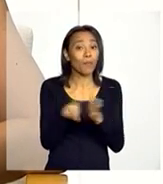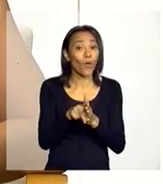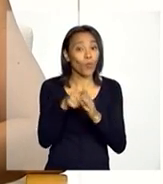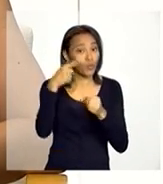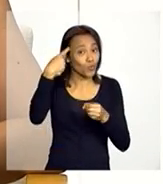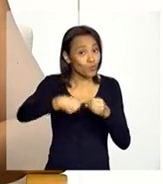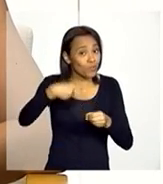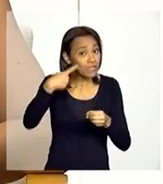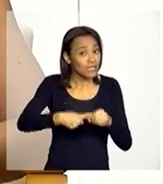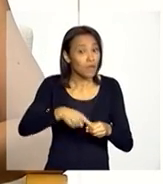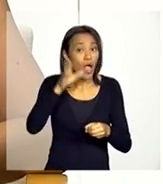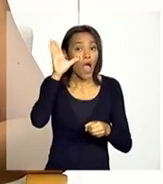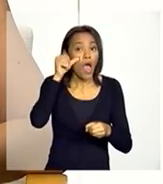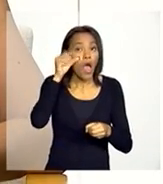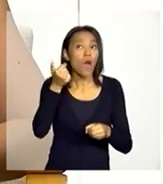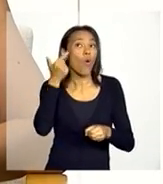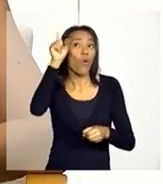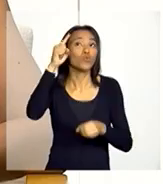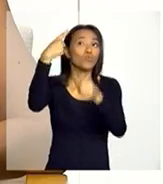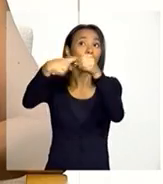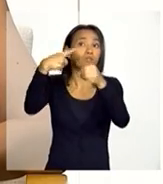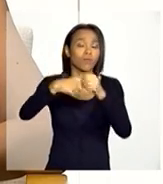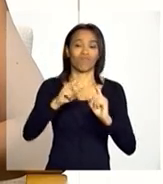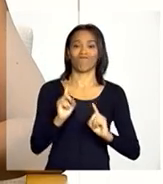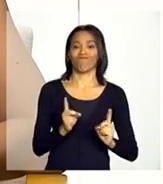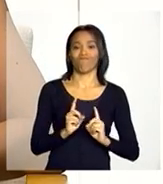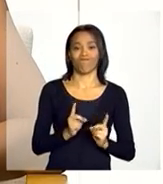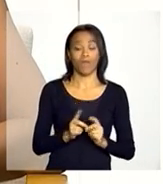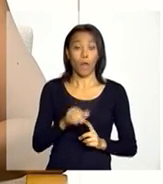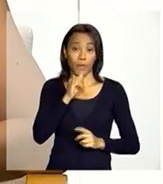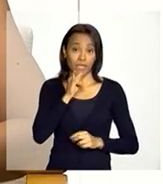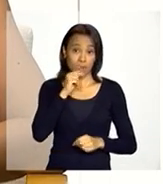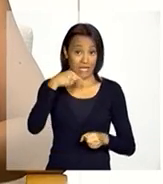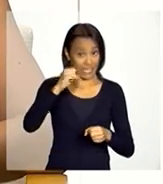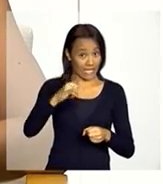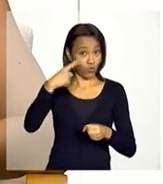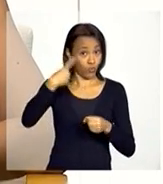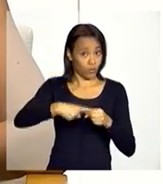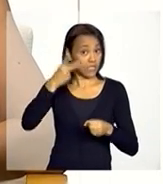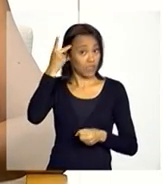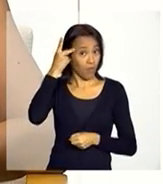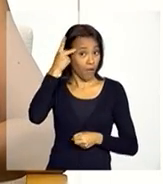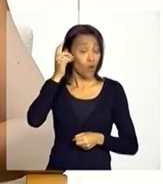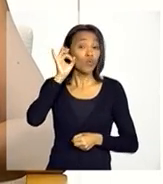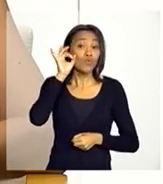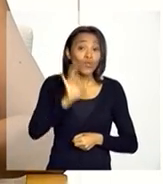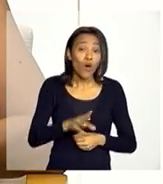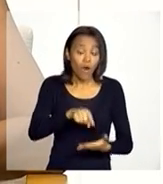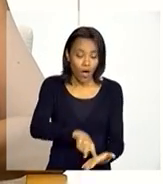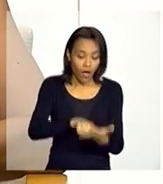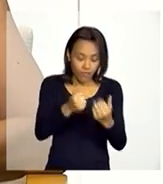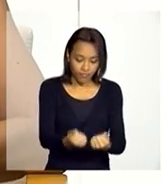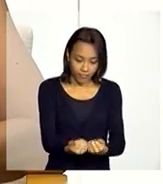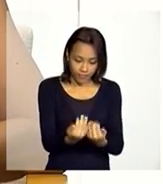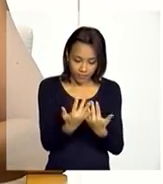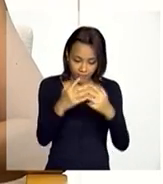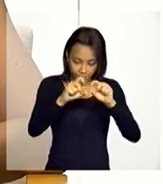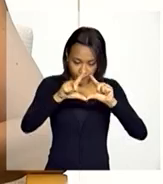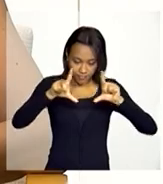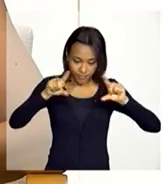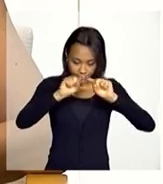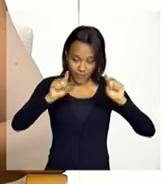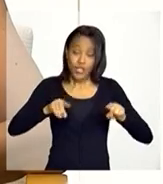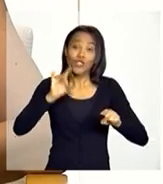município então se eu sou por exemplo do Município de São Paulo só vai aparecer para mim a relação de quem está cadastrado